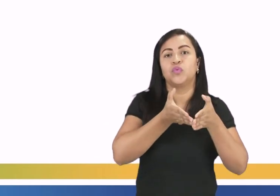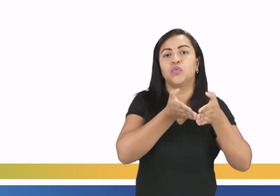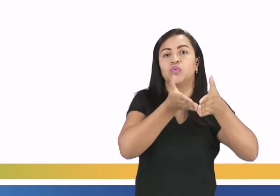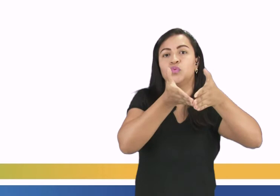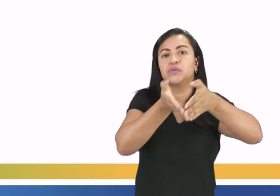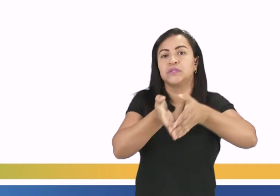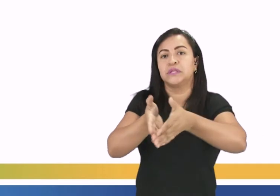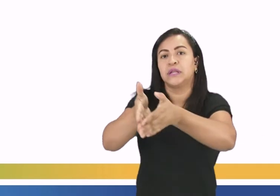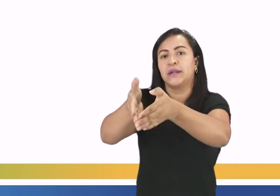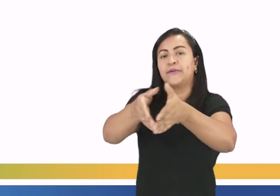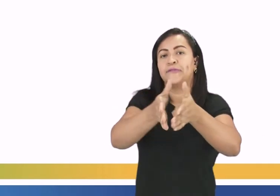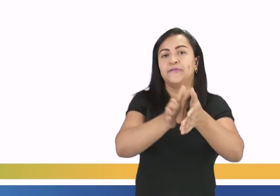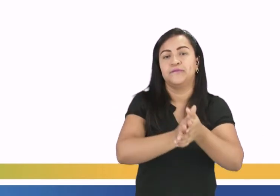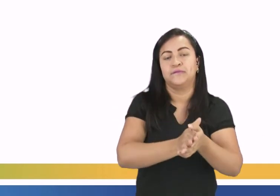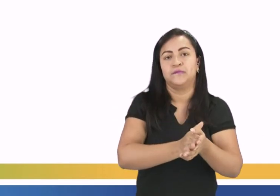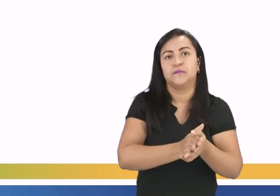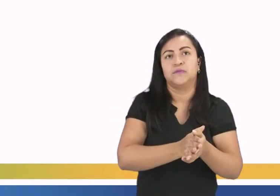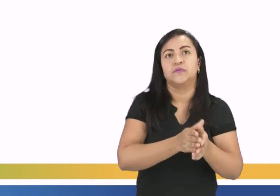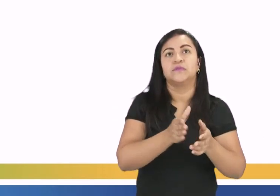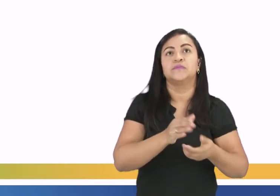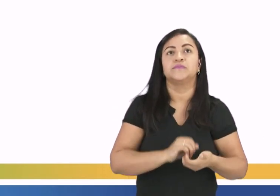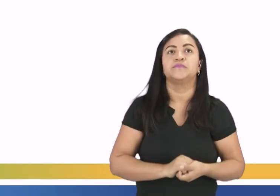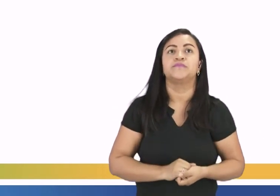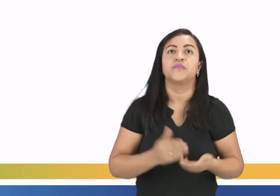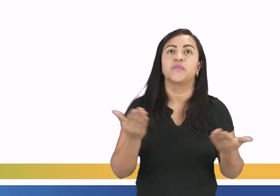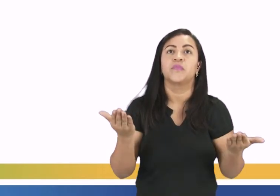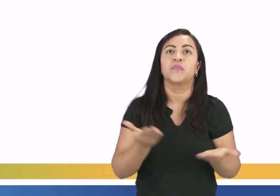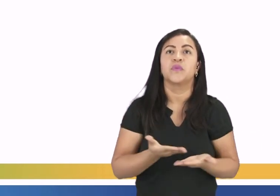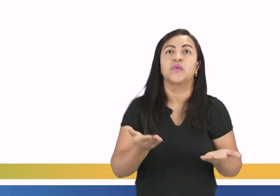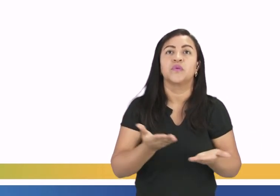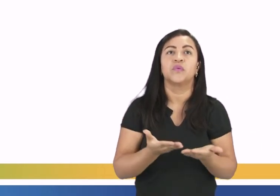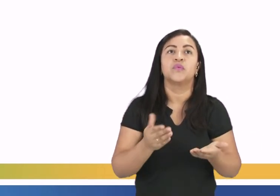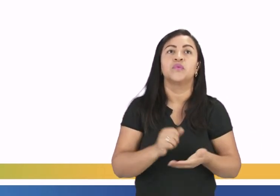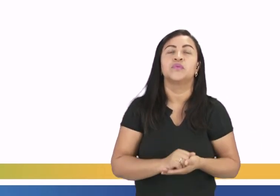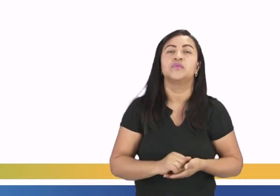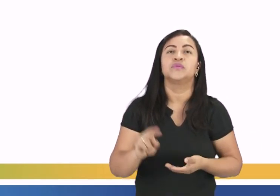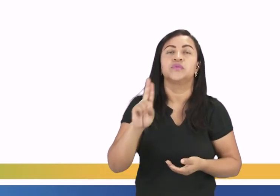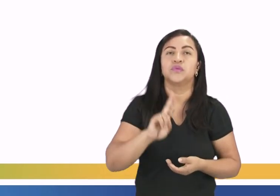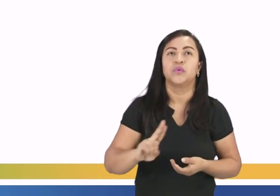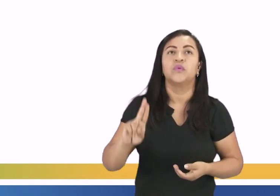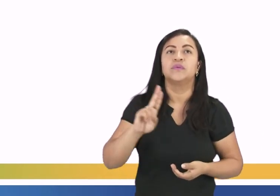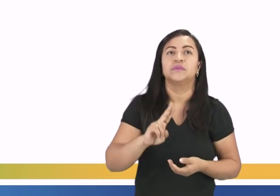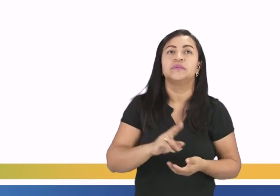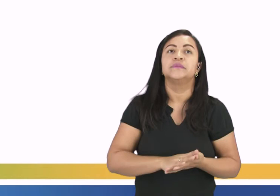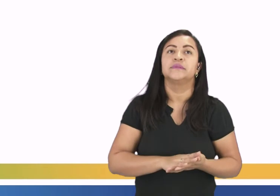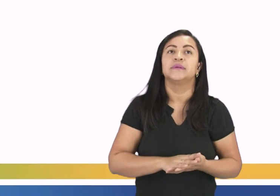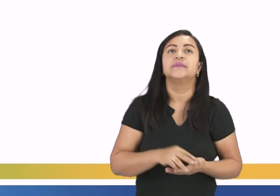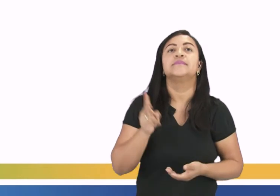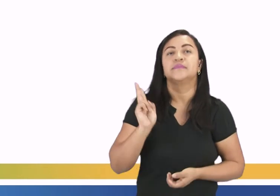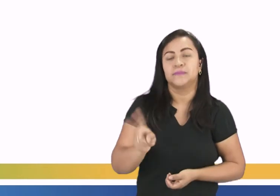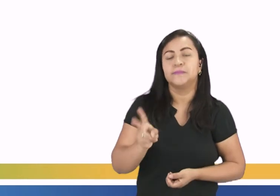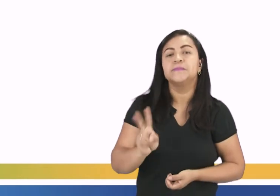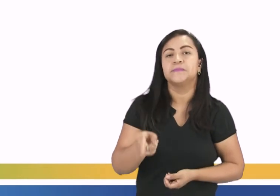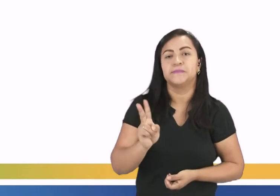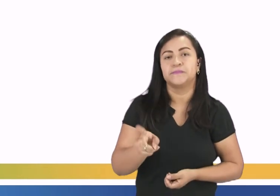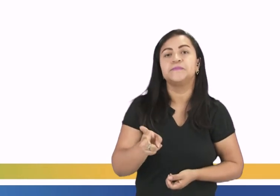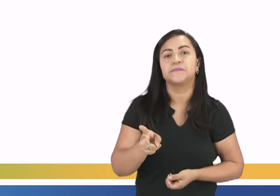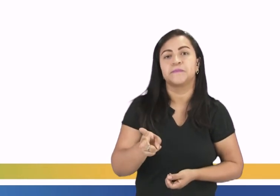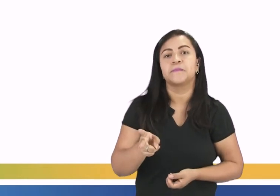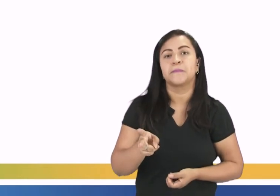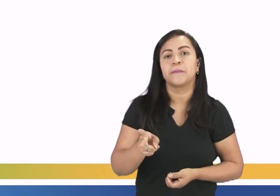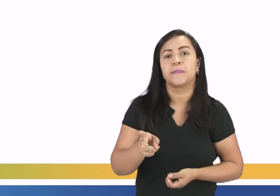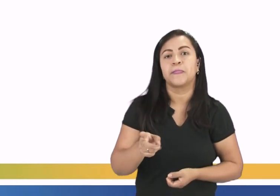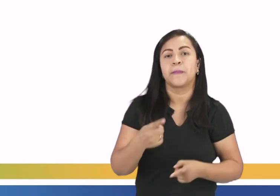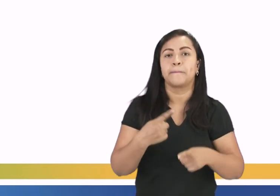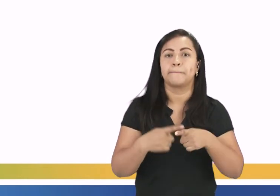porte, atualmente utilizados com mais frequência, em decorrência do aumento do